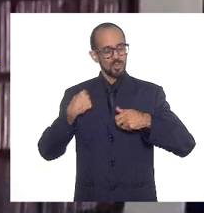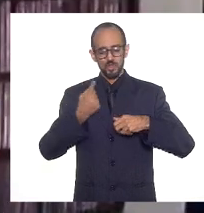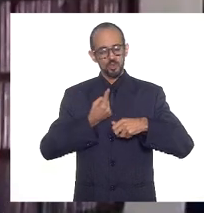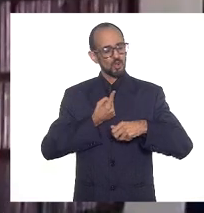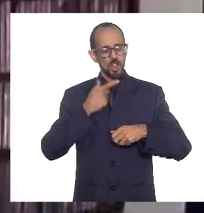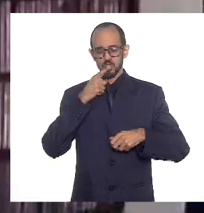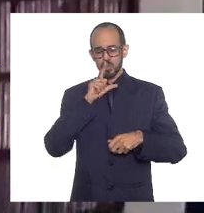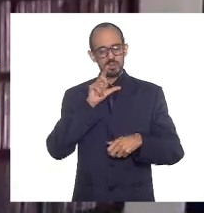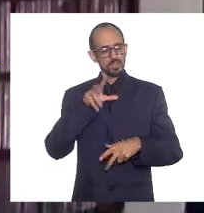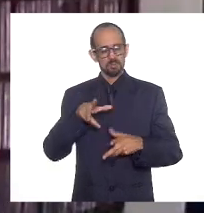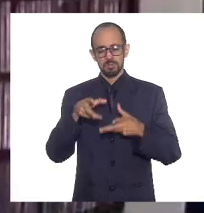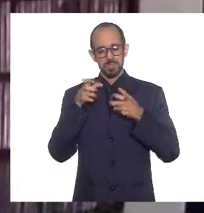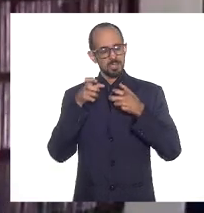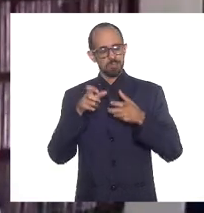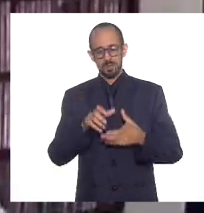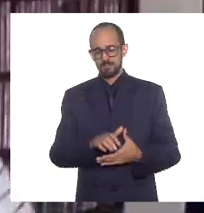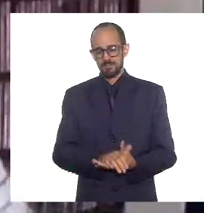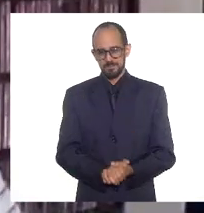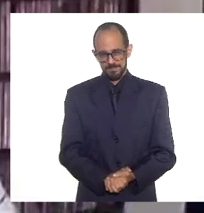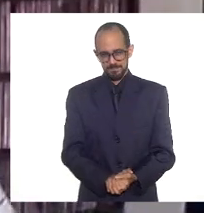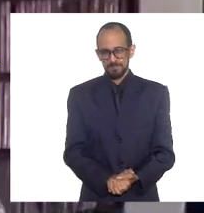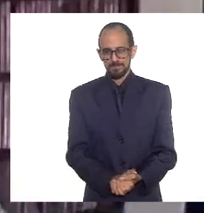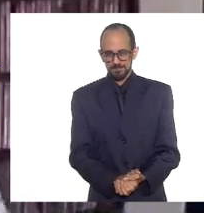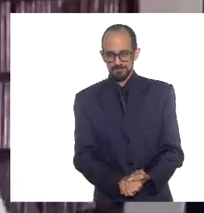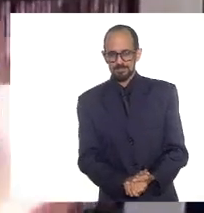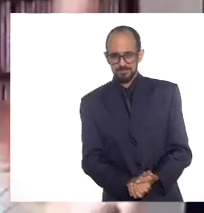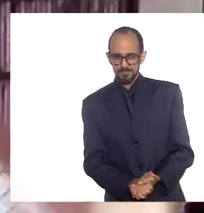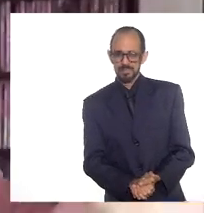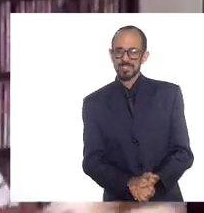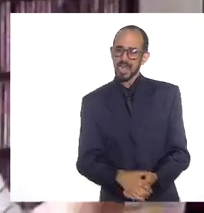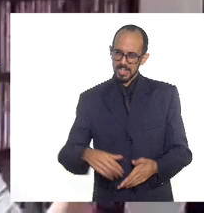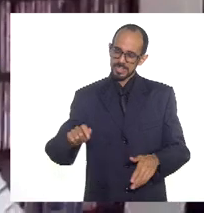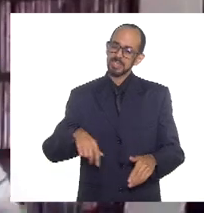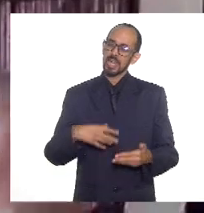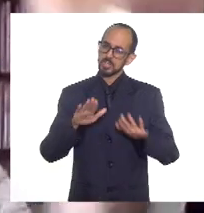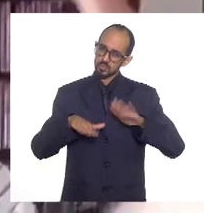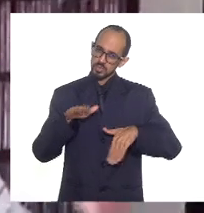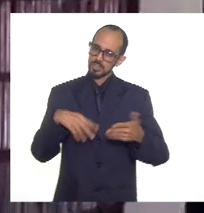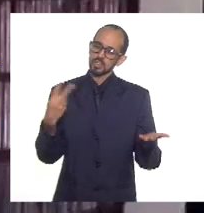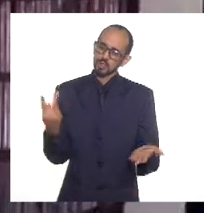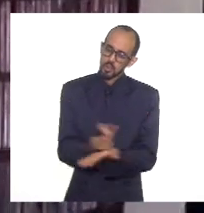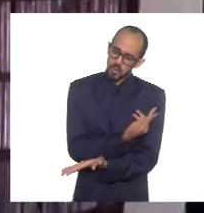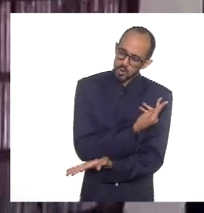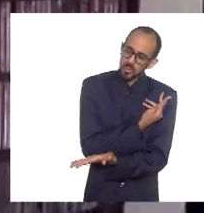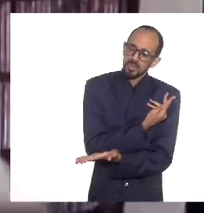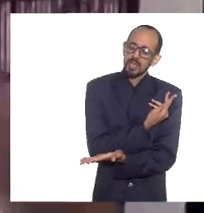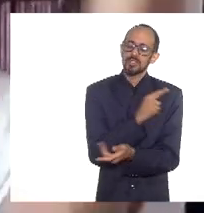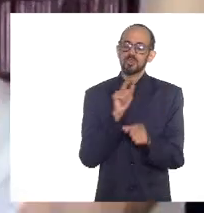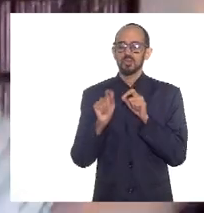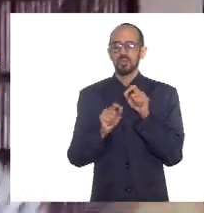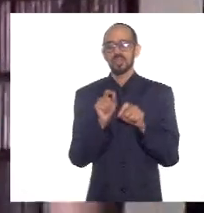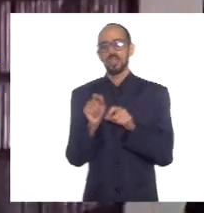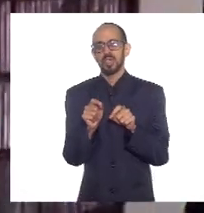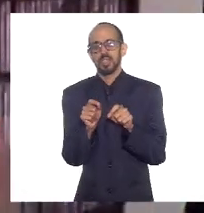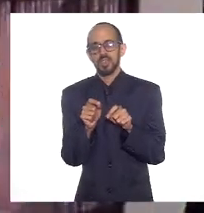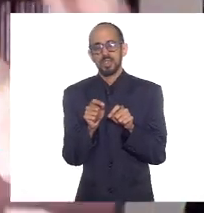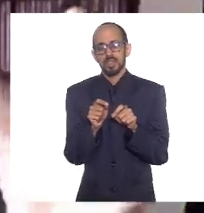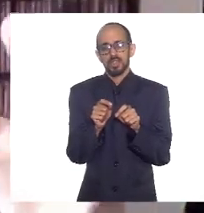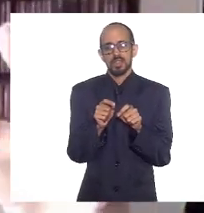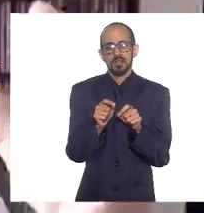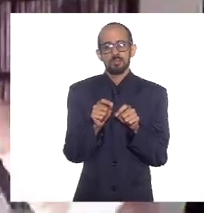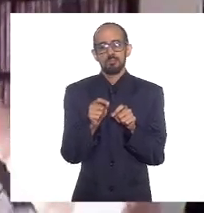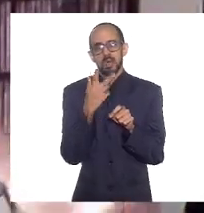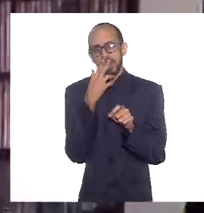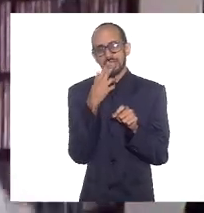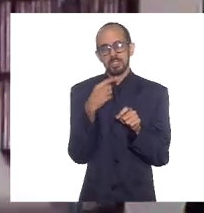vendo. Né? E aí a coisa começa realmente, de repente, é o que eu sempre tenho falado, parece que a gente vive numa